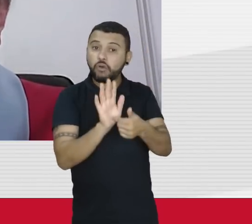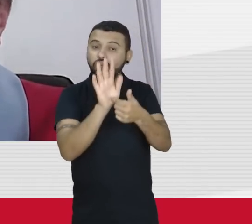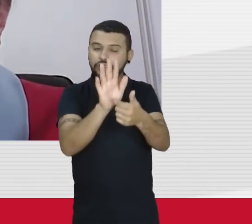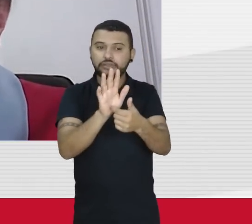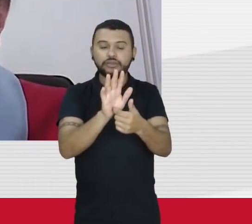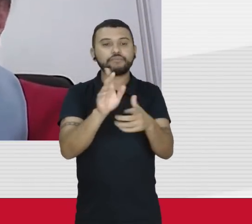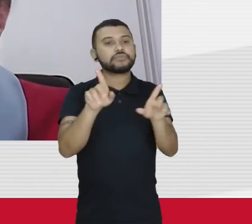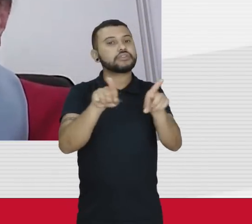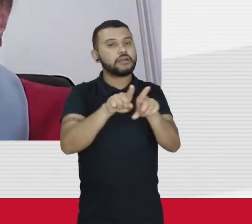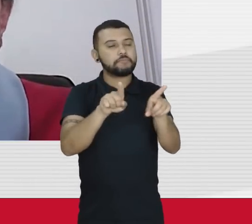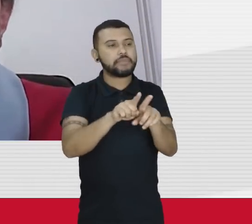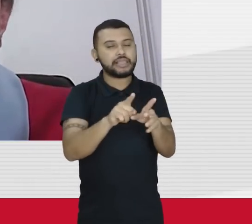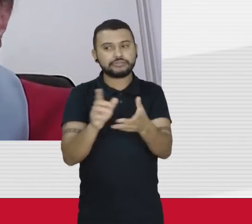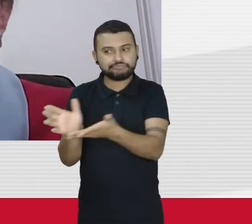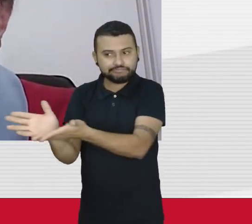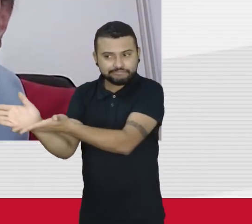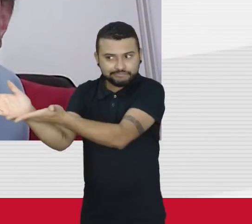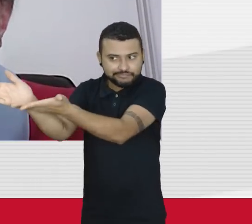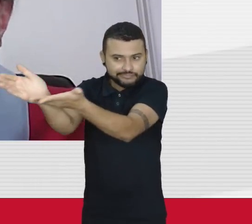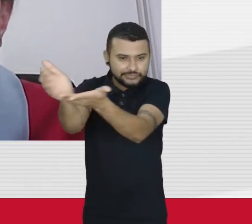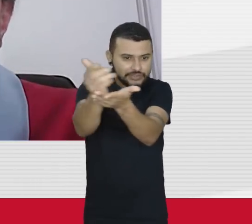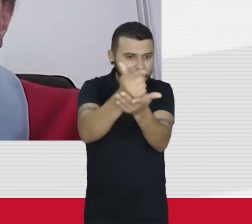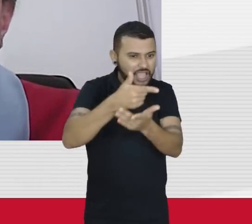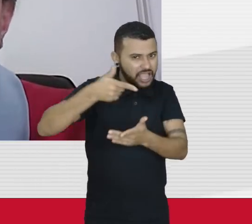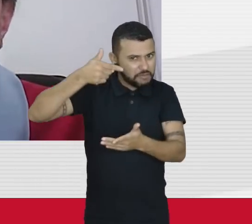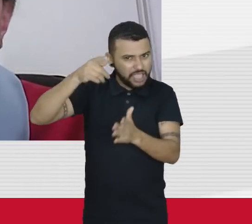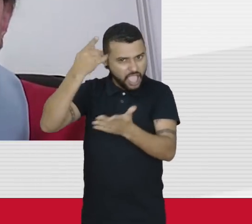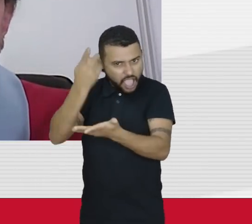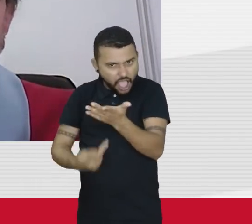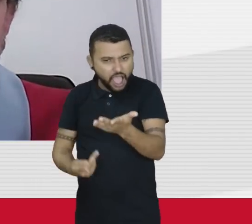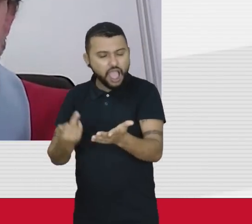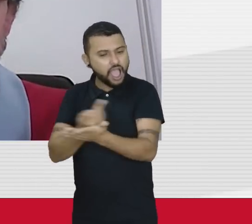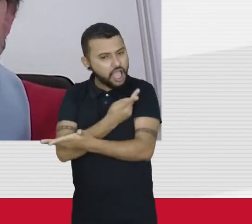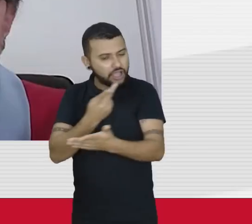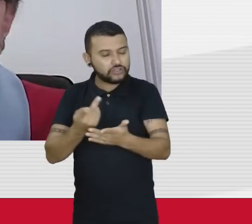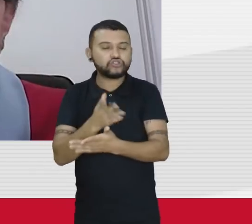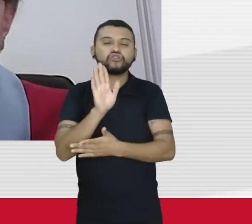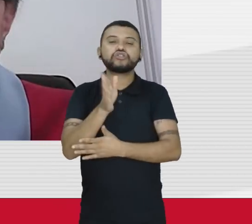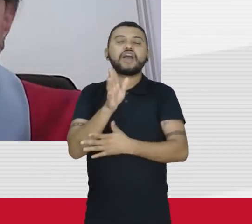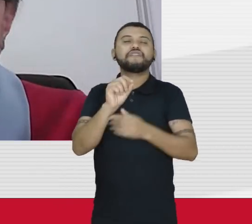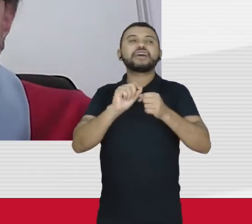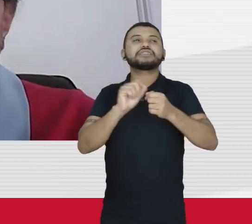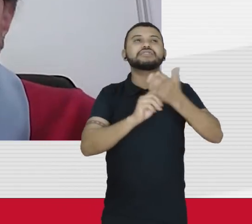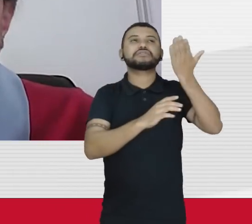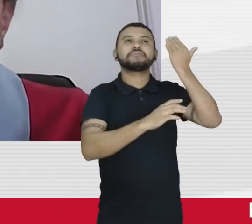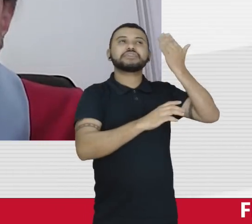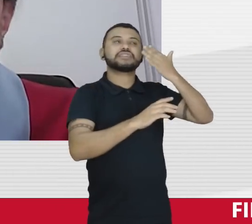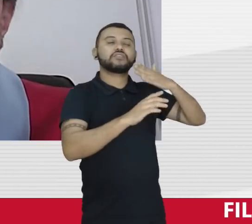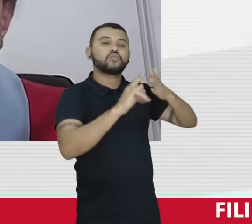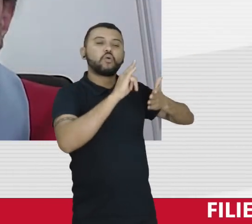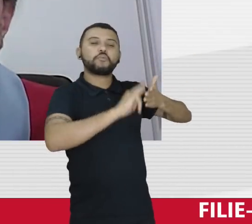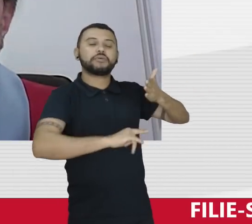recolher tudo, né, nos moldes do que nós fizemos, né, pós-plebiscito,